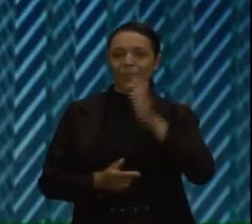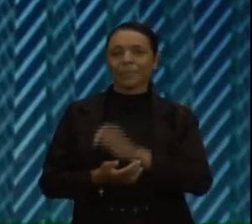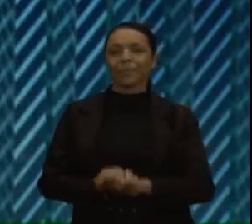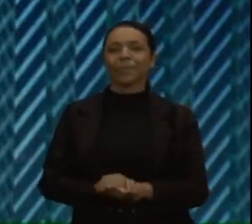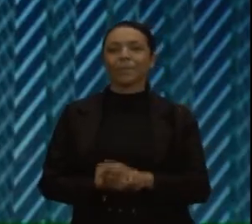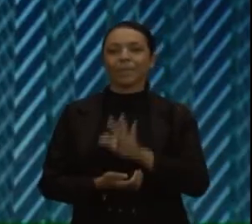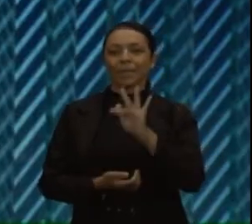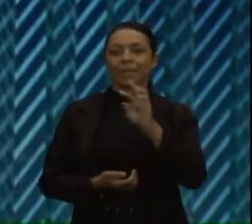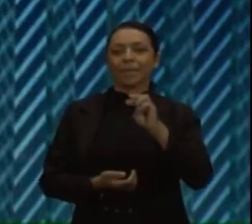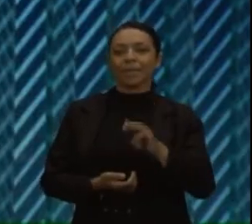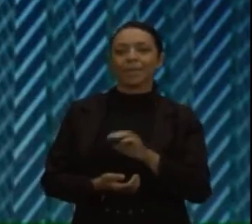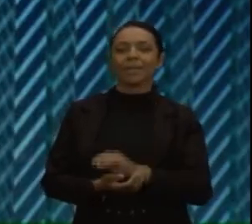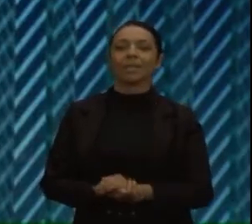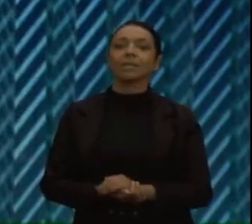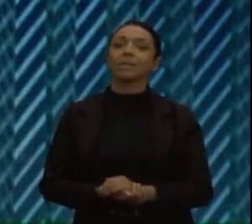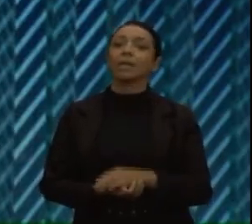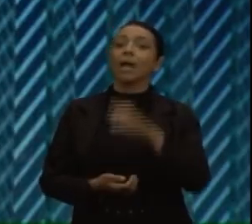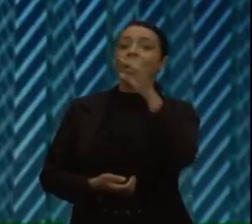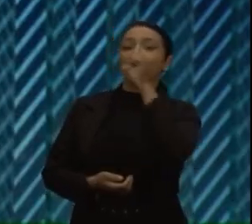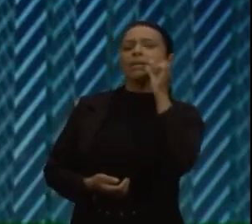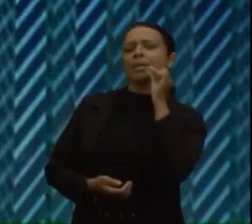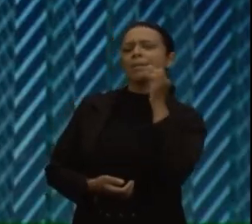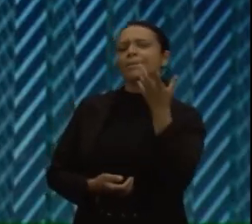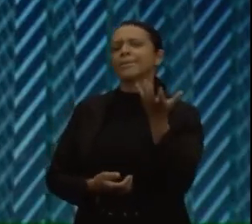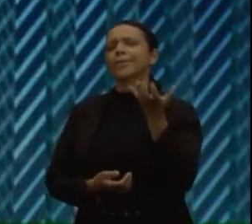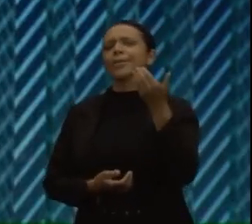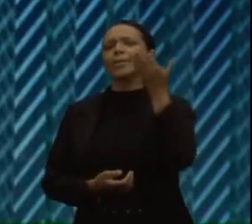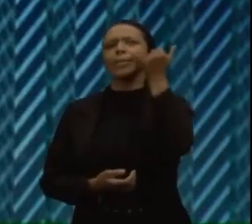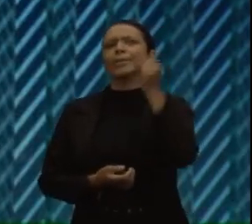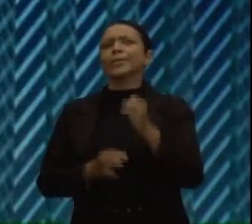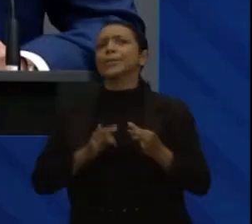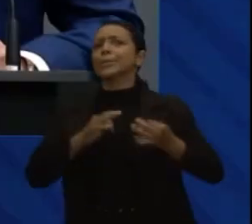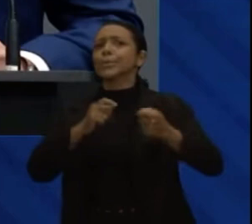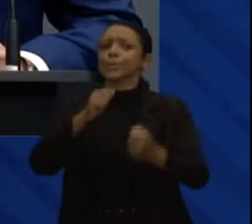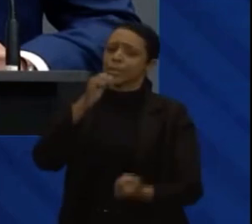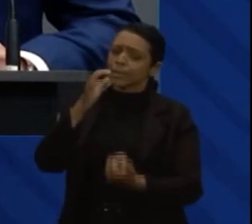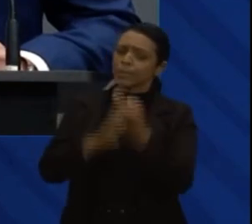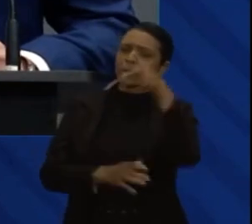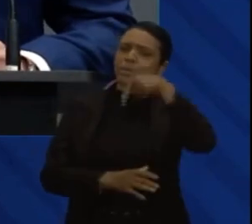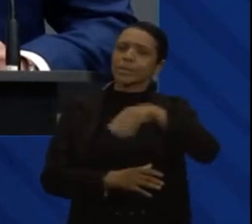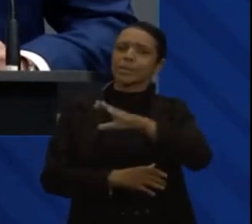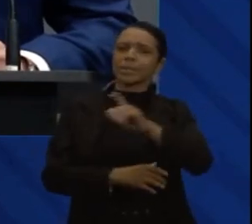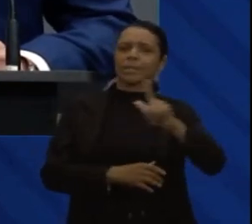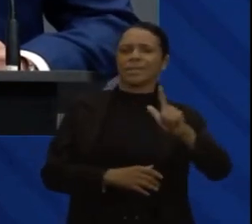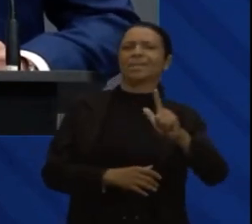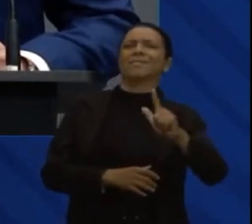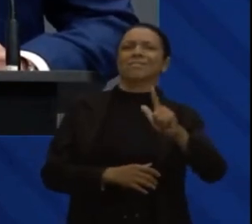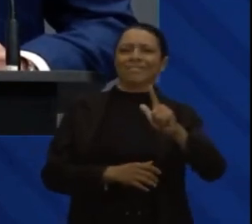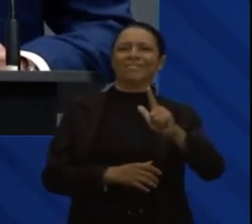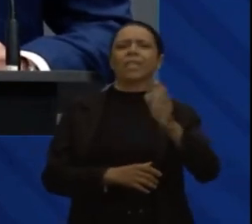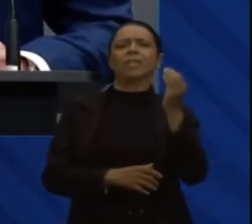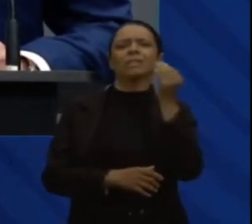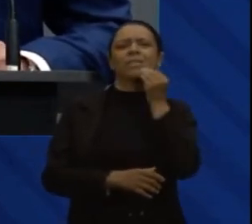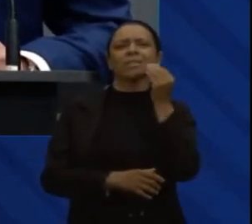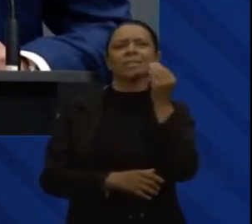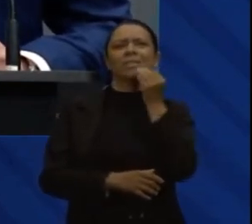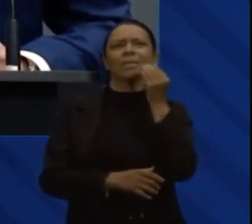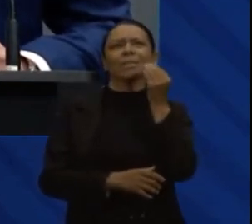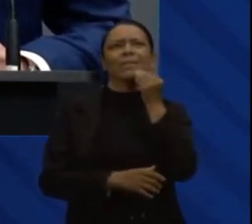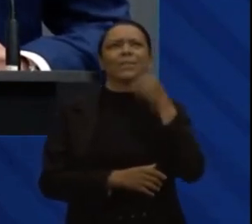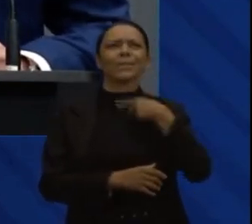Inácio eu gostaria de saber de você diante de todo o cenário que a gente tá vivendo Campina Grande Tá experimentando uma fuga dos